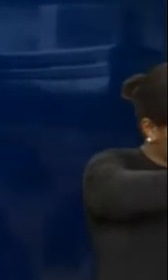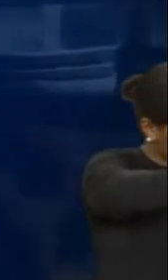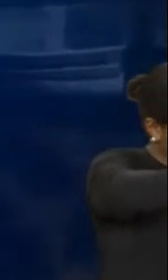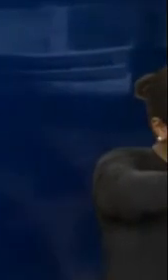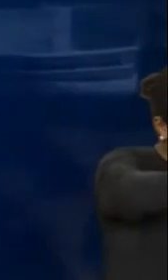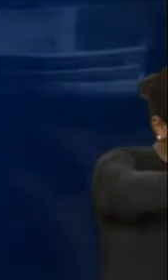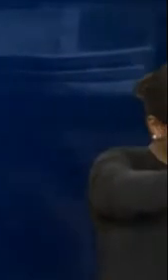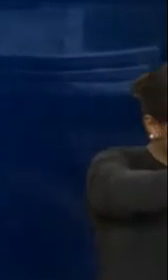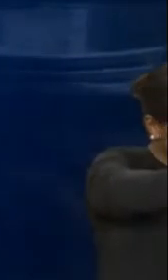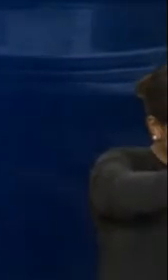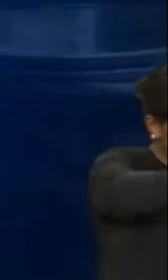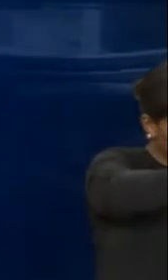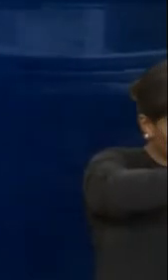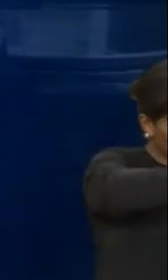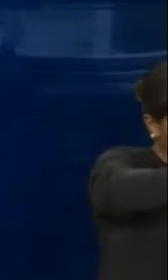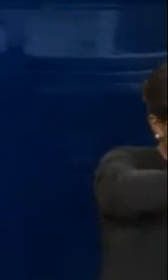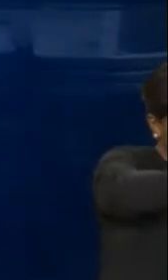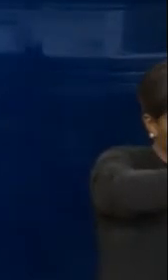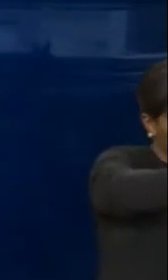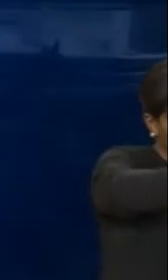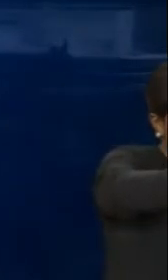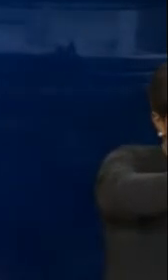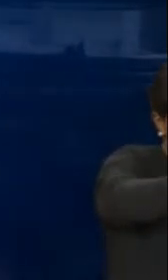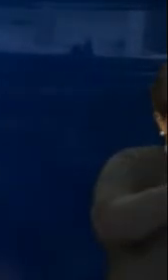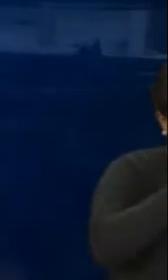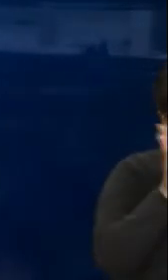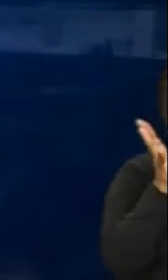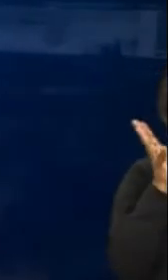as horas do relógio